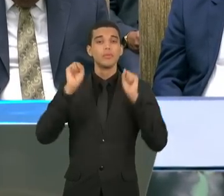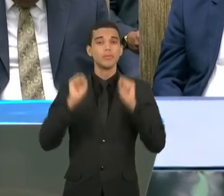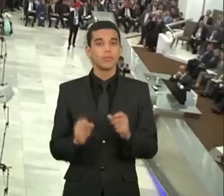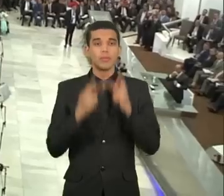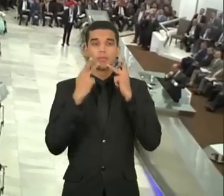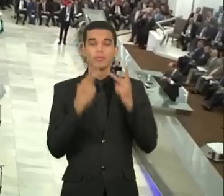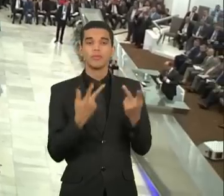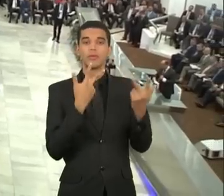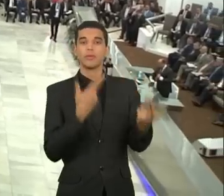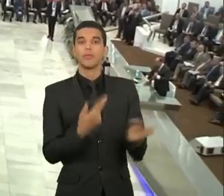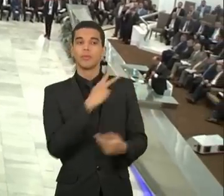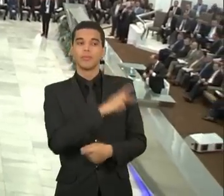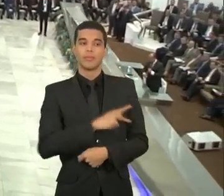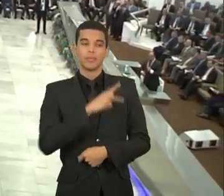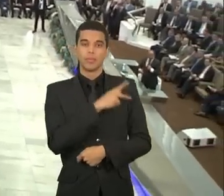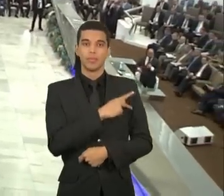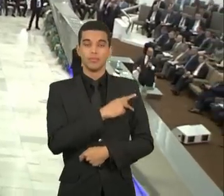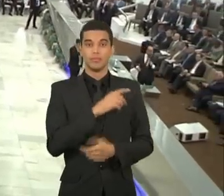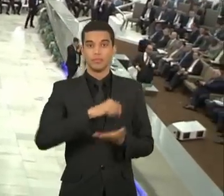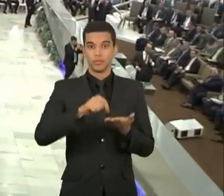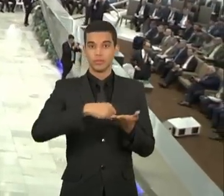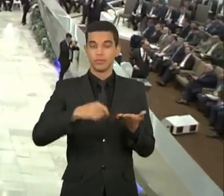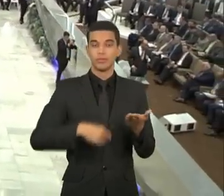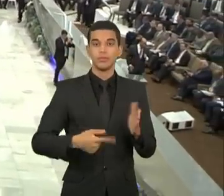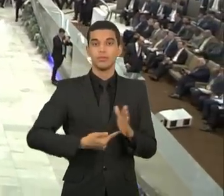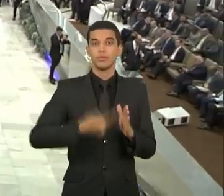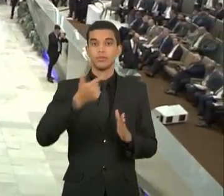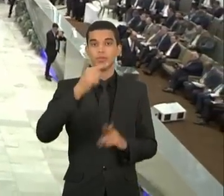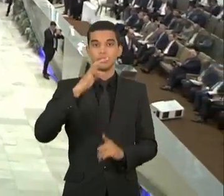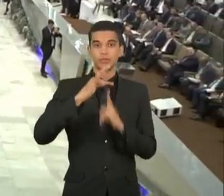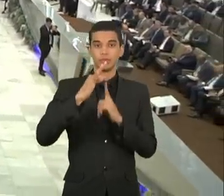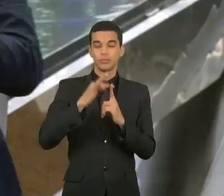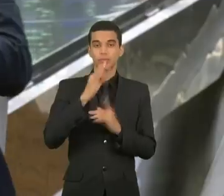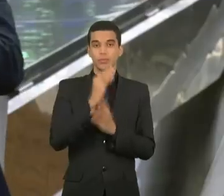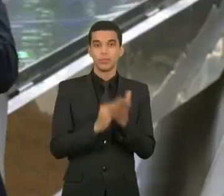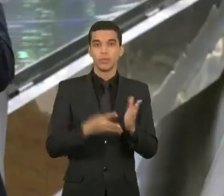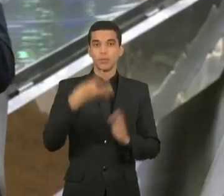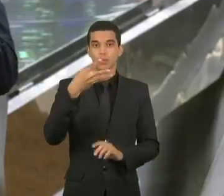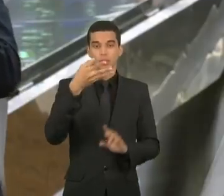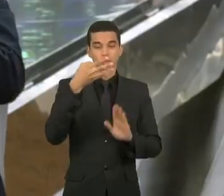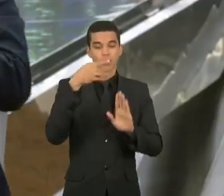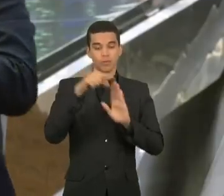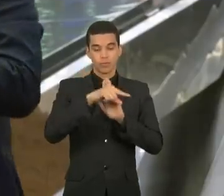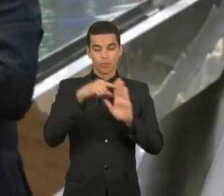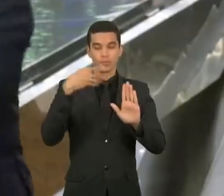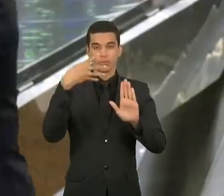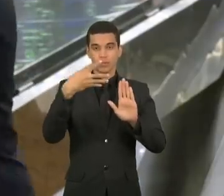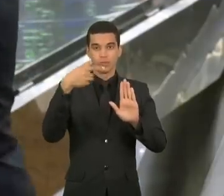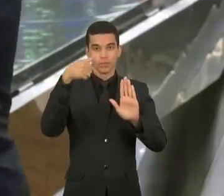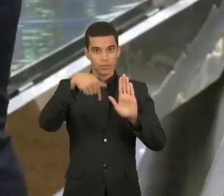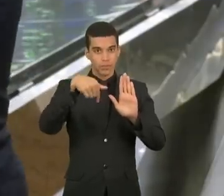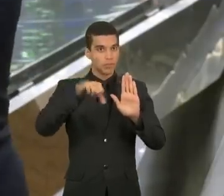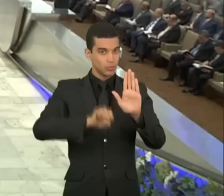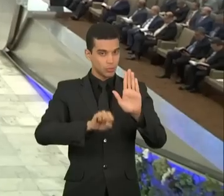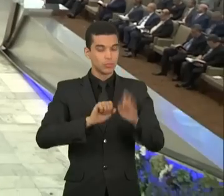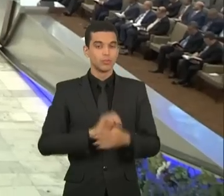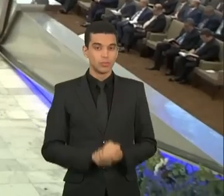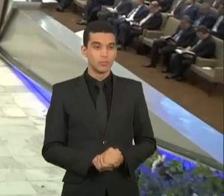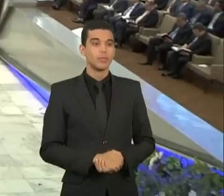Paulo, em 2 Timóteo 4, 7-8, combati o bom, acabei